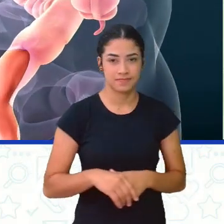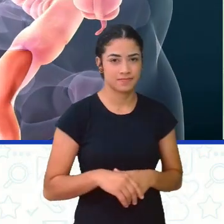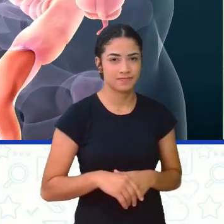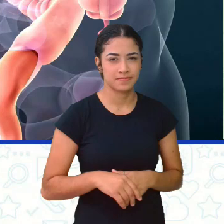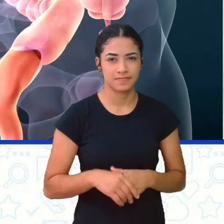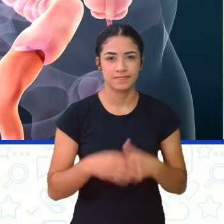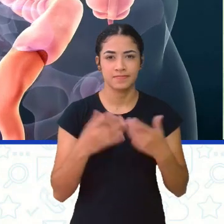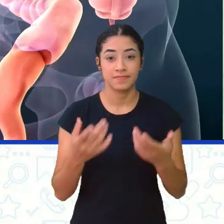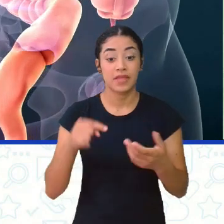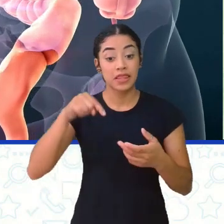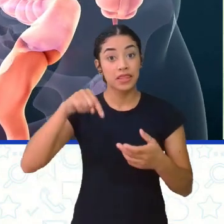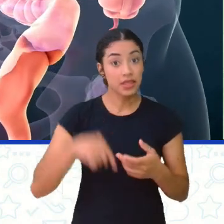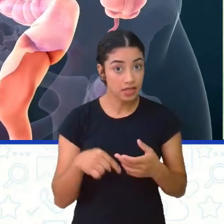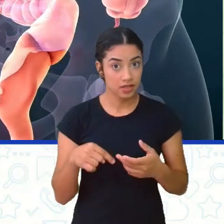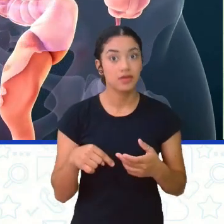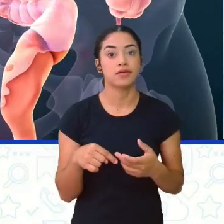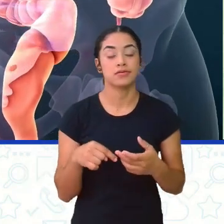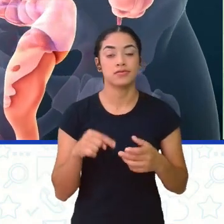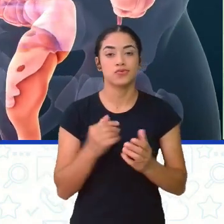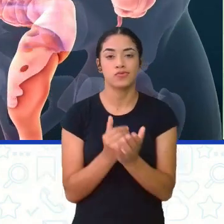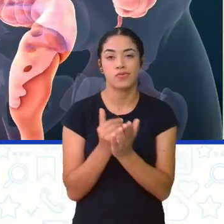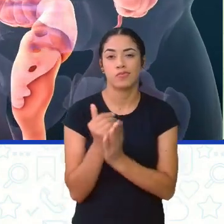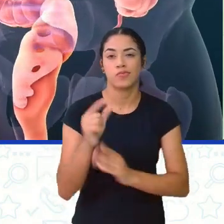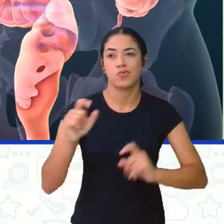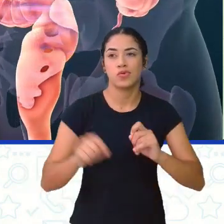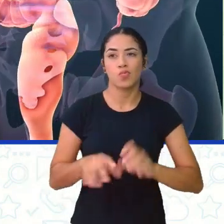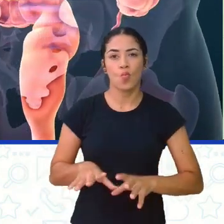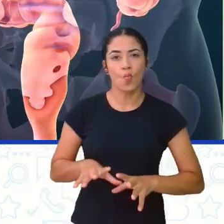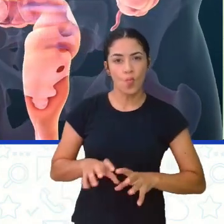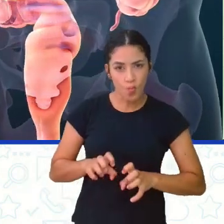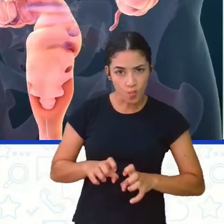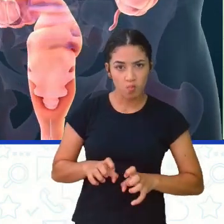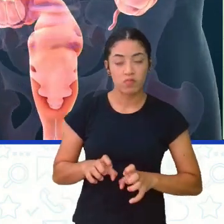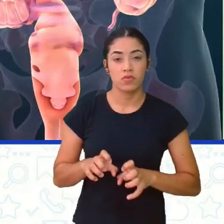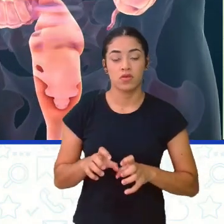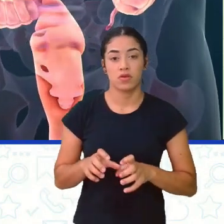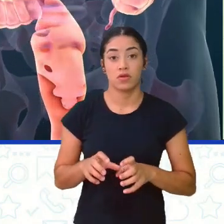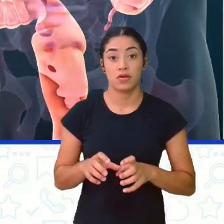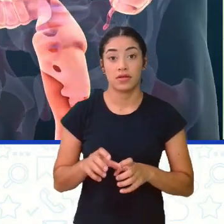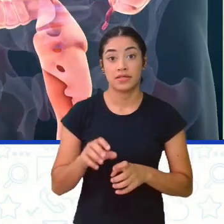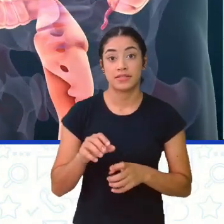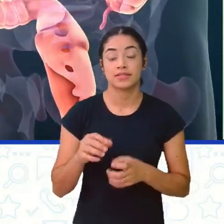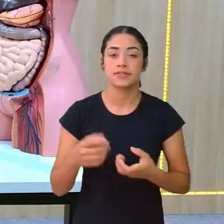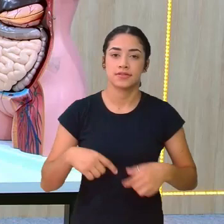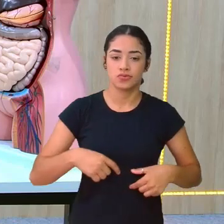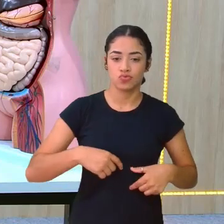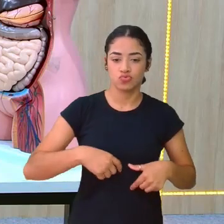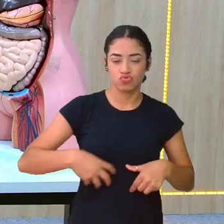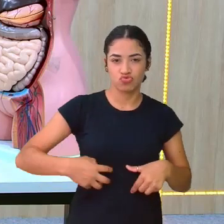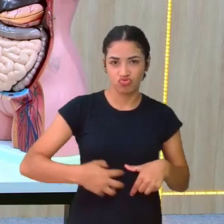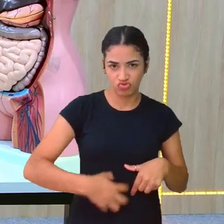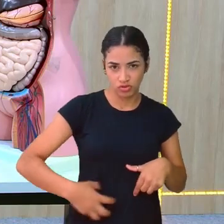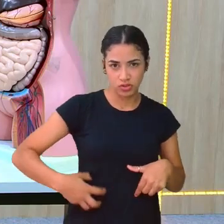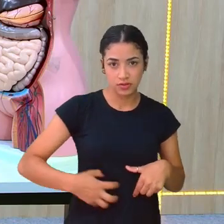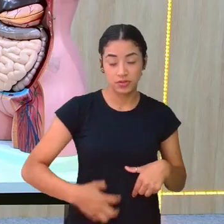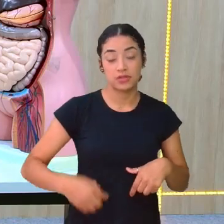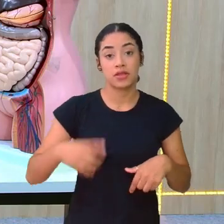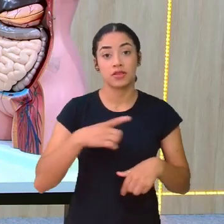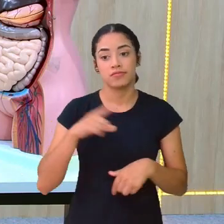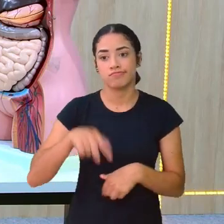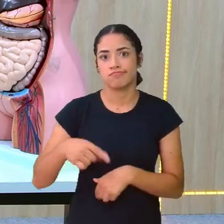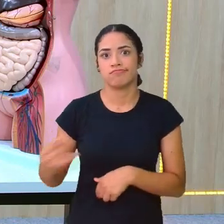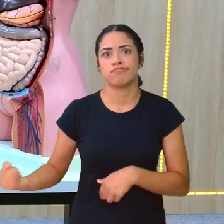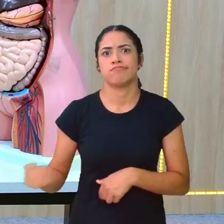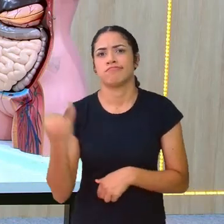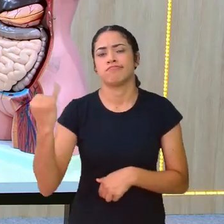no intestino delgado que começa a absorção. O intestino delgado apresenta aí uma grande